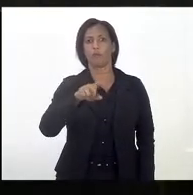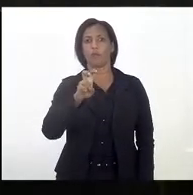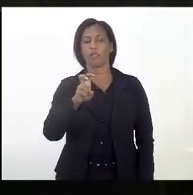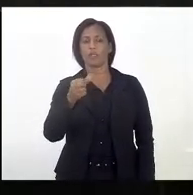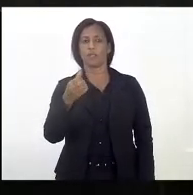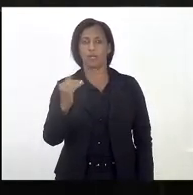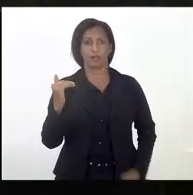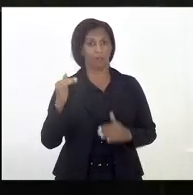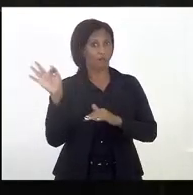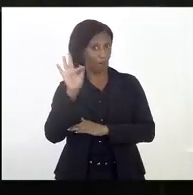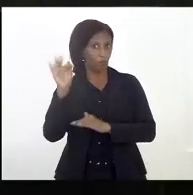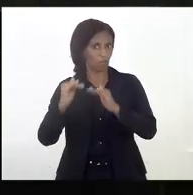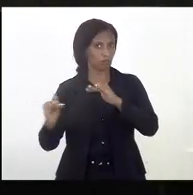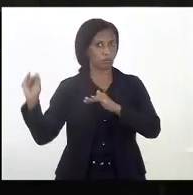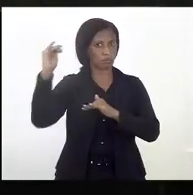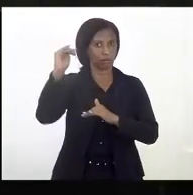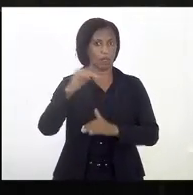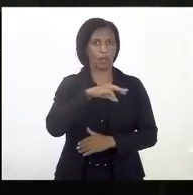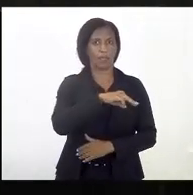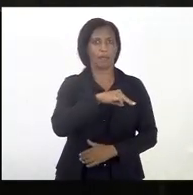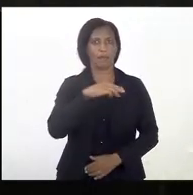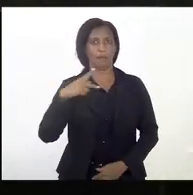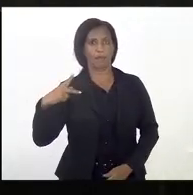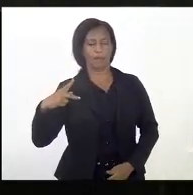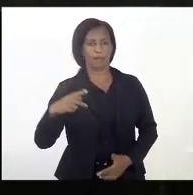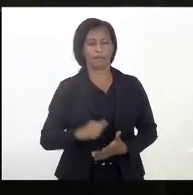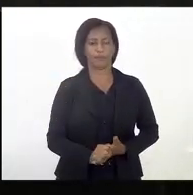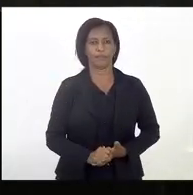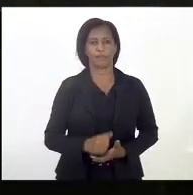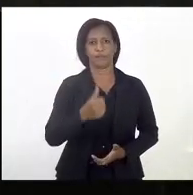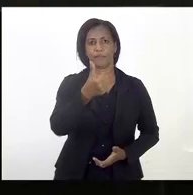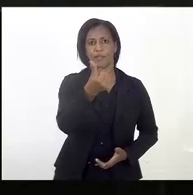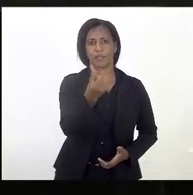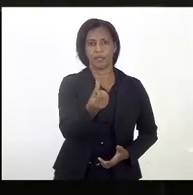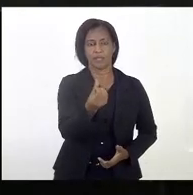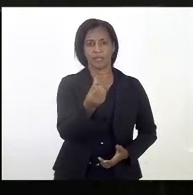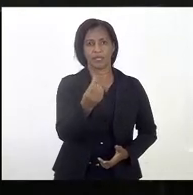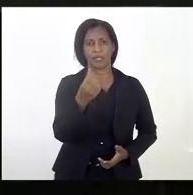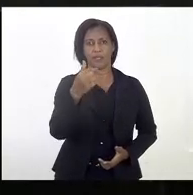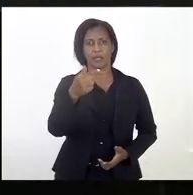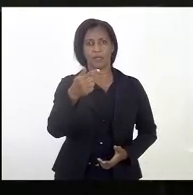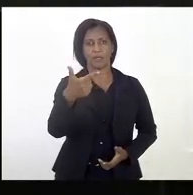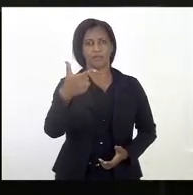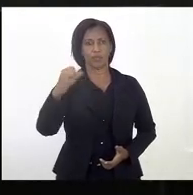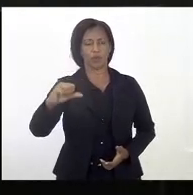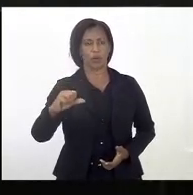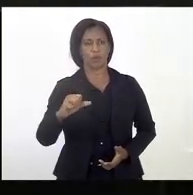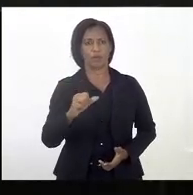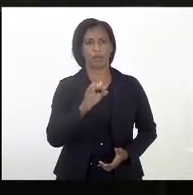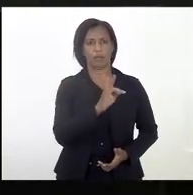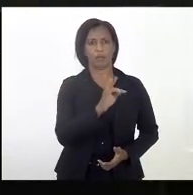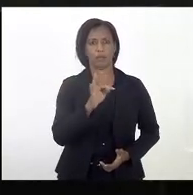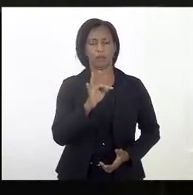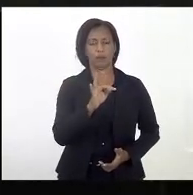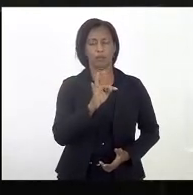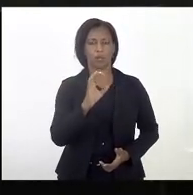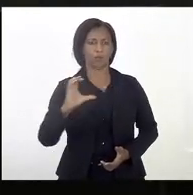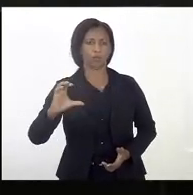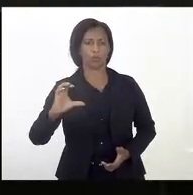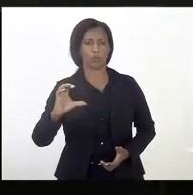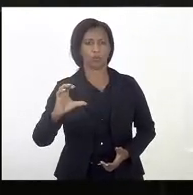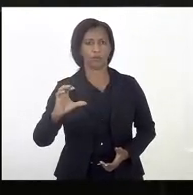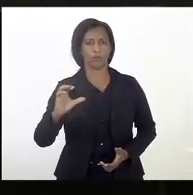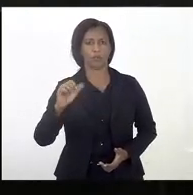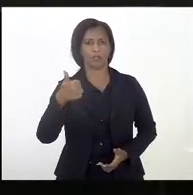9562 superior mp16 729 Tribunal de Contas 19